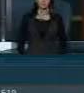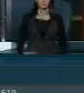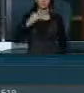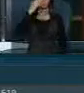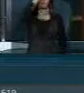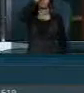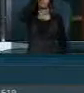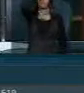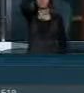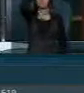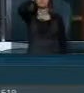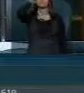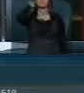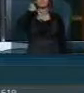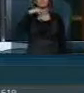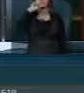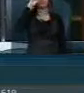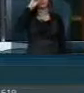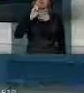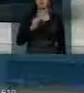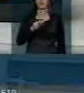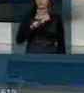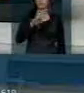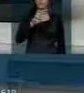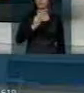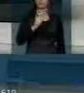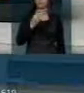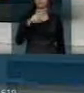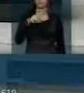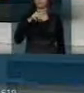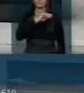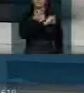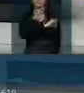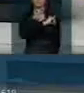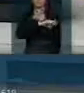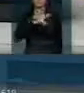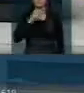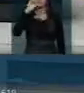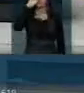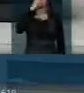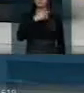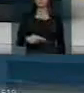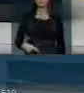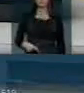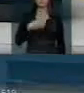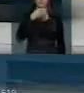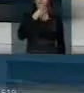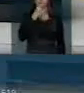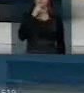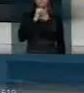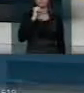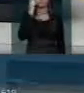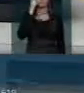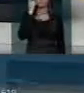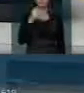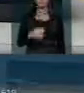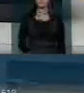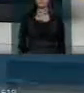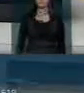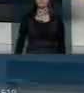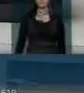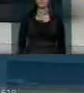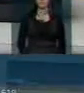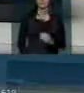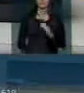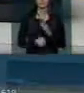Palavra, doutor Aloysio, um minuto, Rio de Janeiro. Excelentinho, senhor presidente, senhoras e senhores parlamentares. Várias